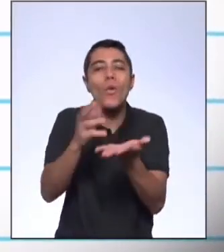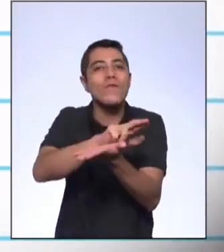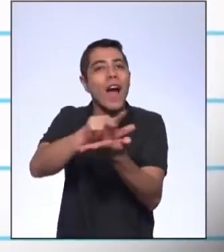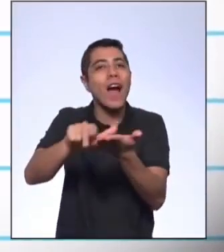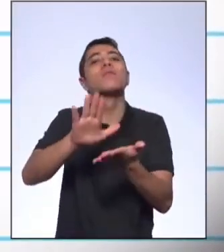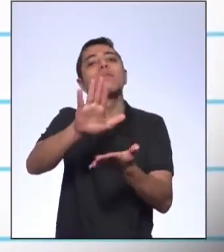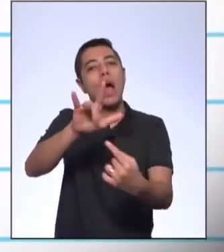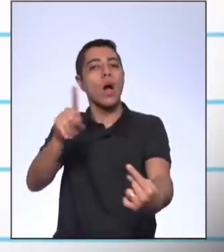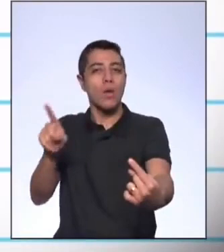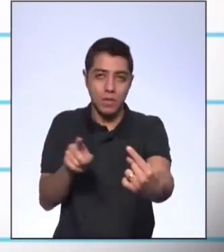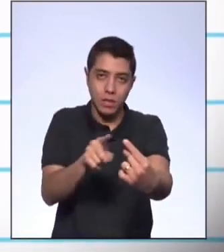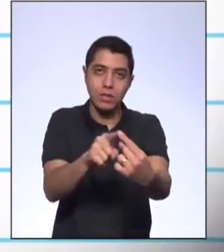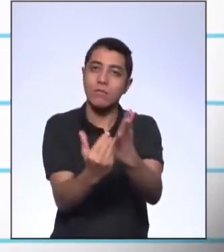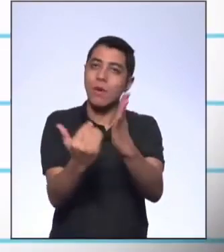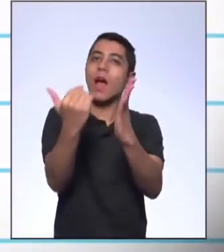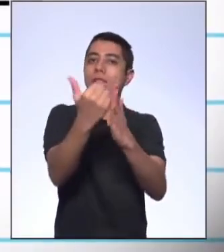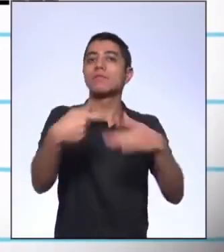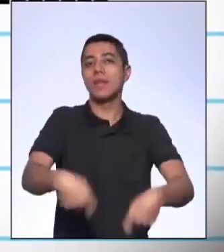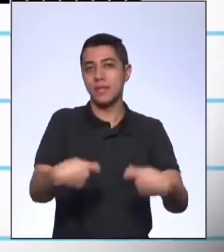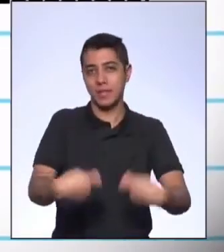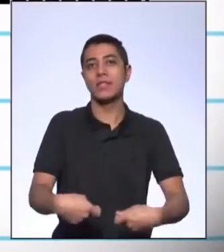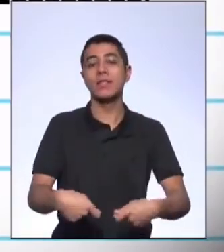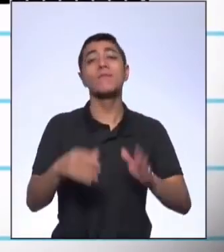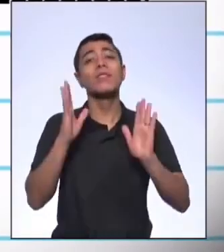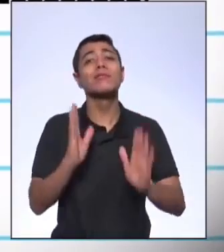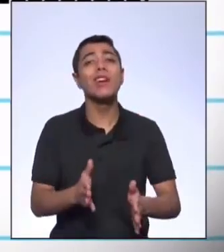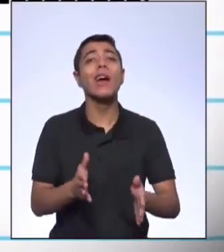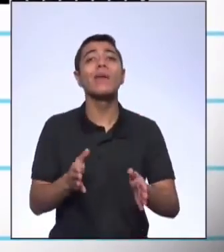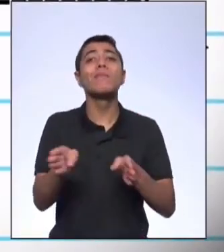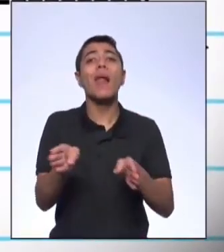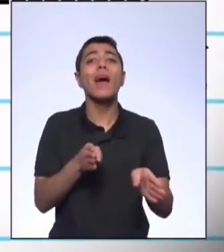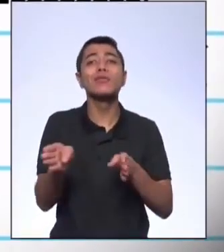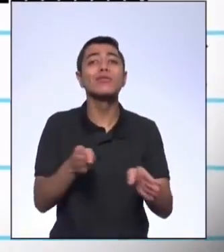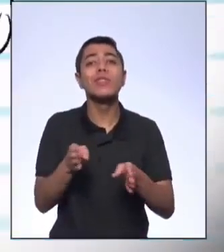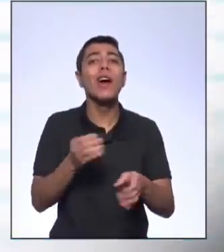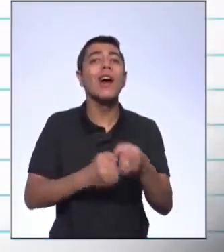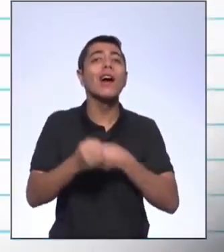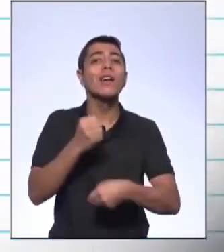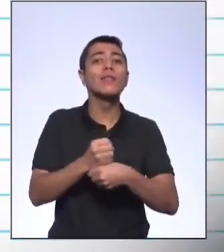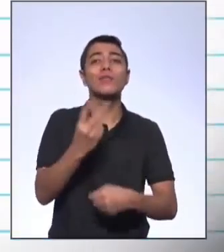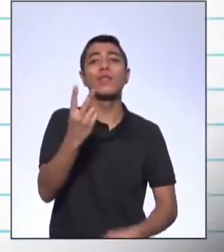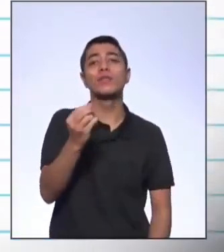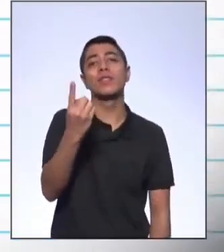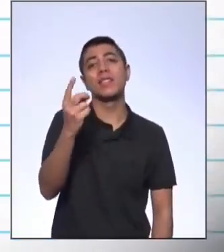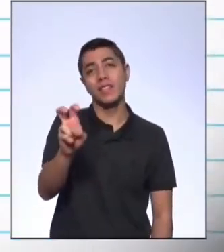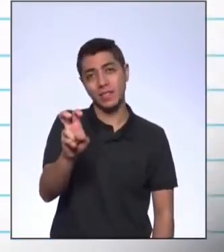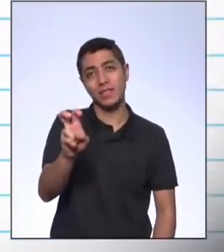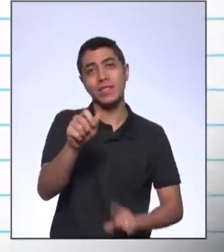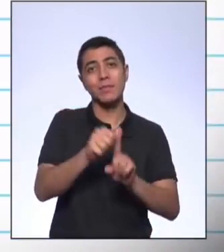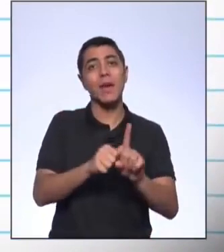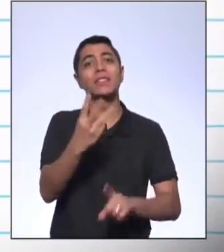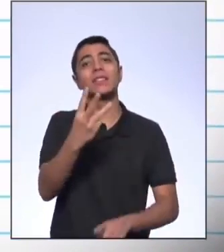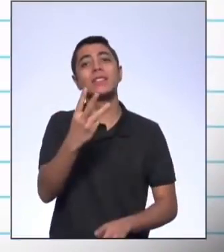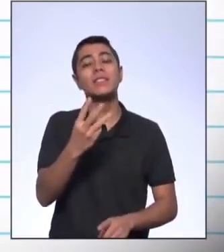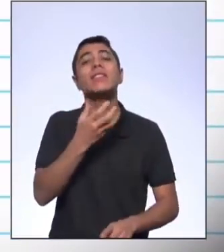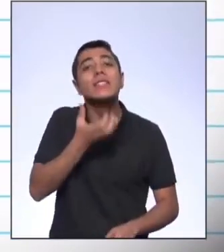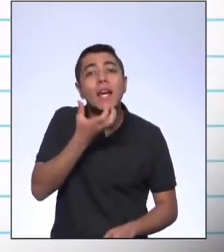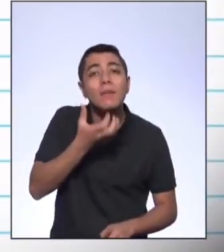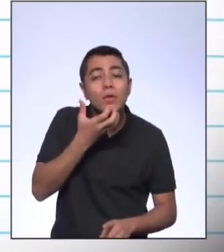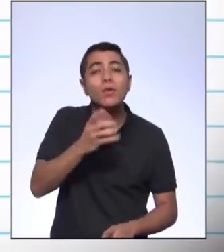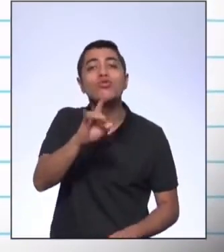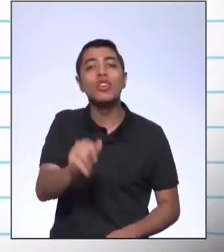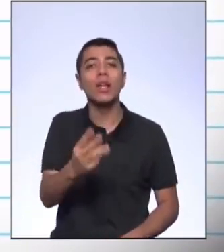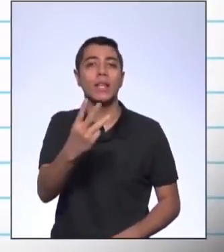alcançar os objetivos do milênio se esgotou em 31 dedezembro de 2015 foi aprovada por 193 líderes